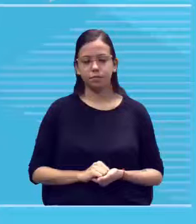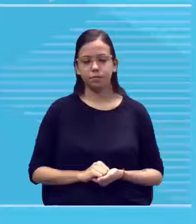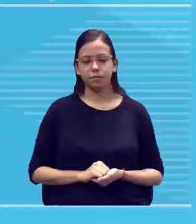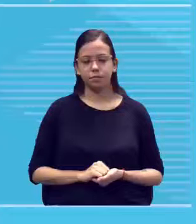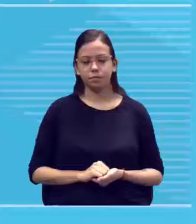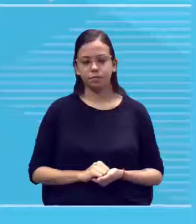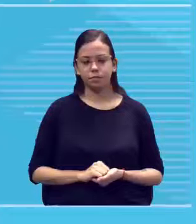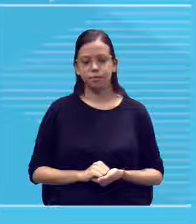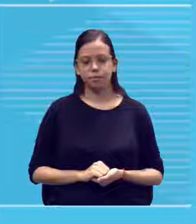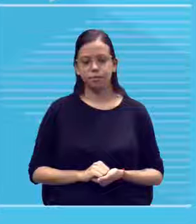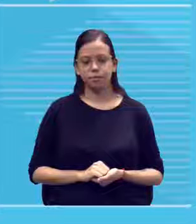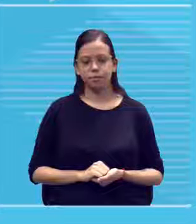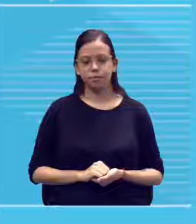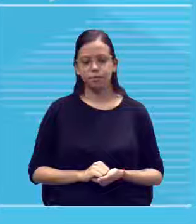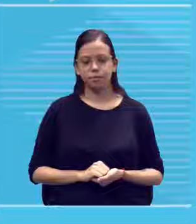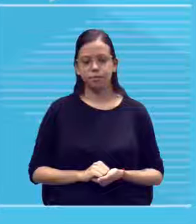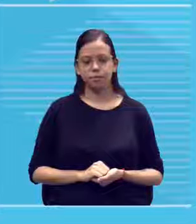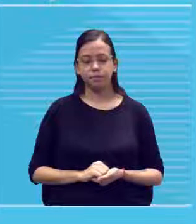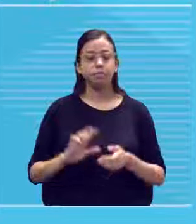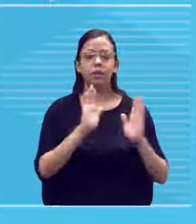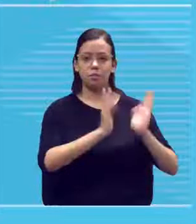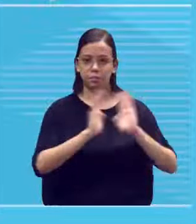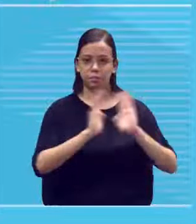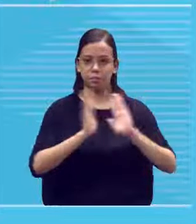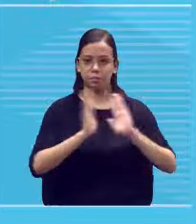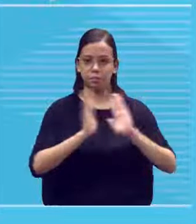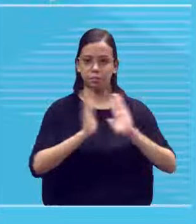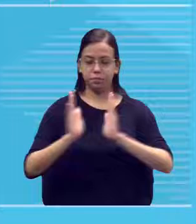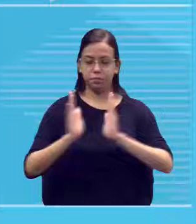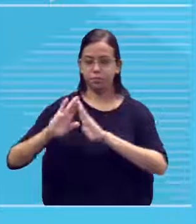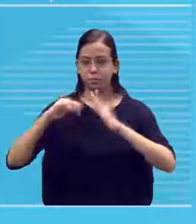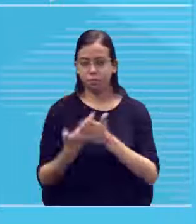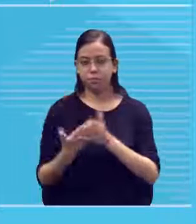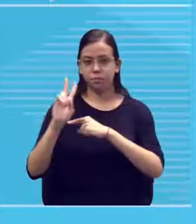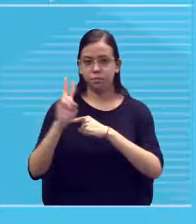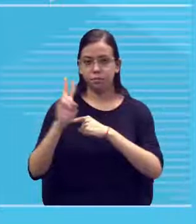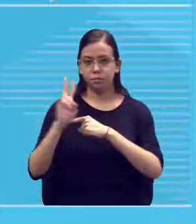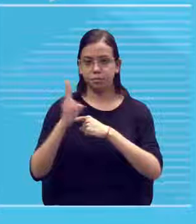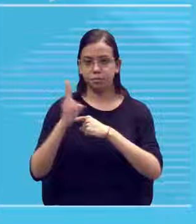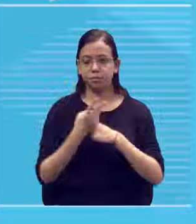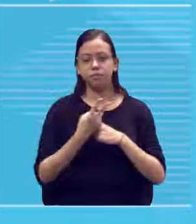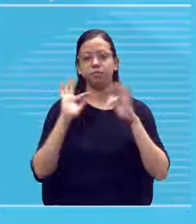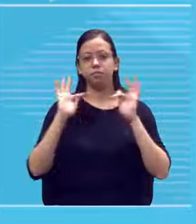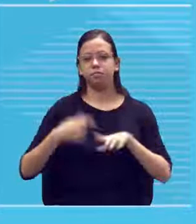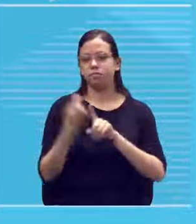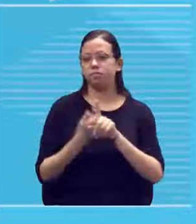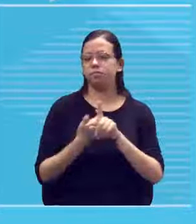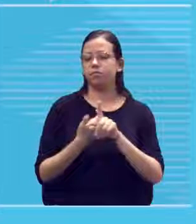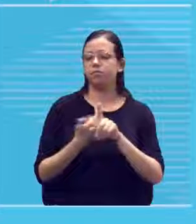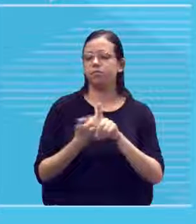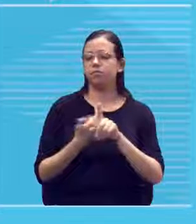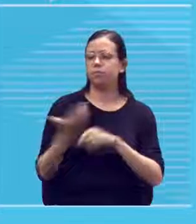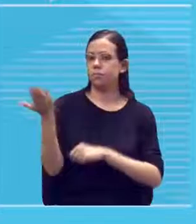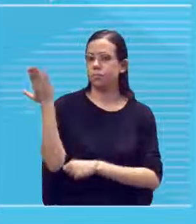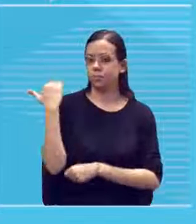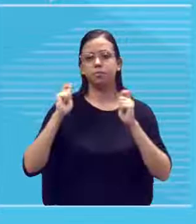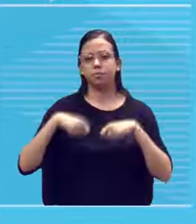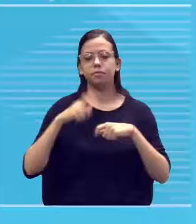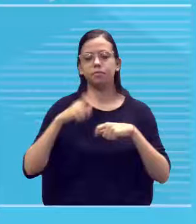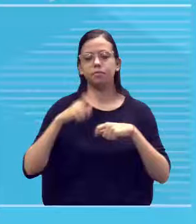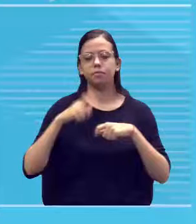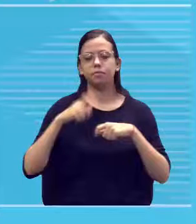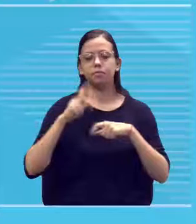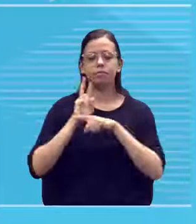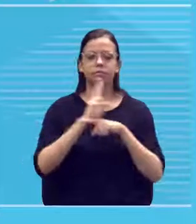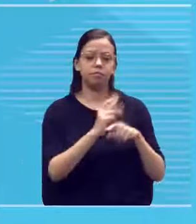que me foi emprestado pela biblioteca da escola no fim do bimestre passado para ele poder